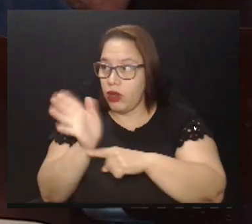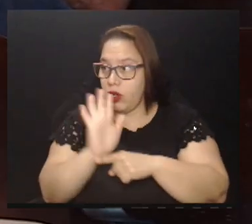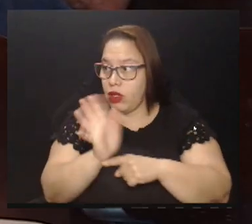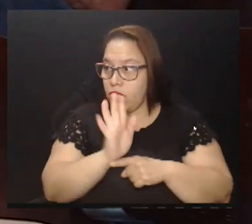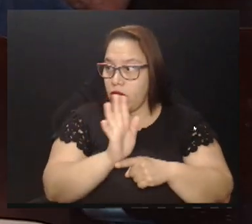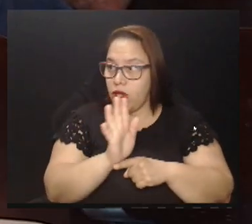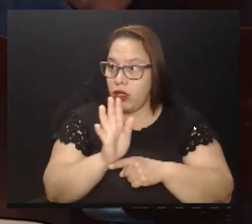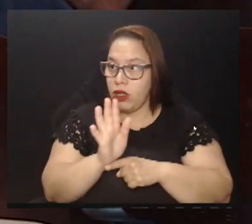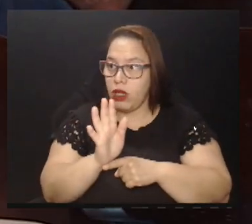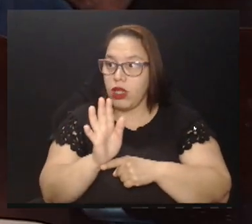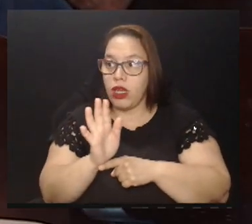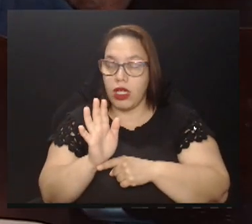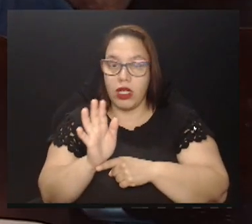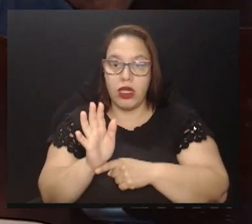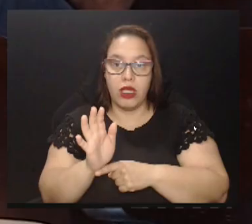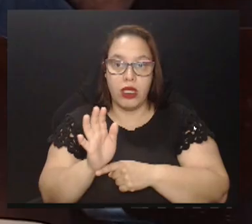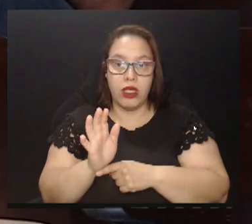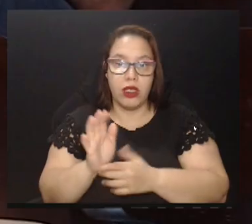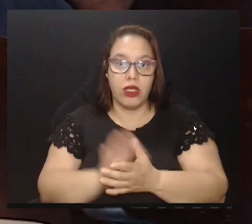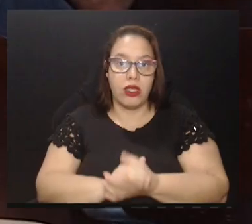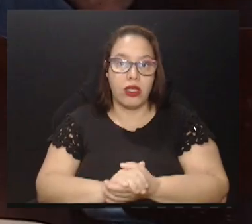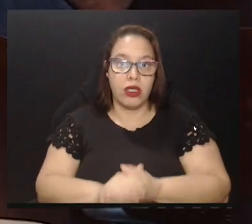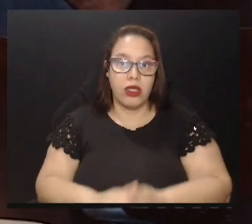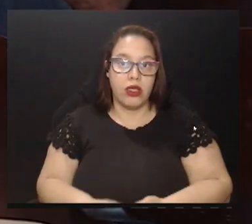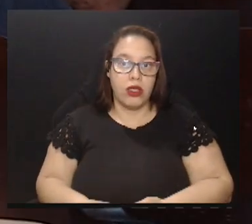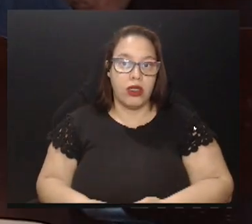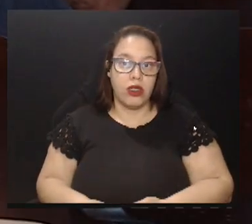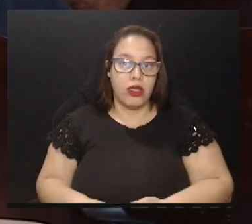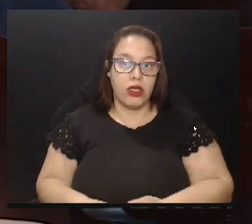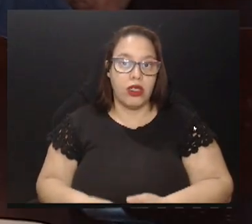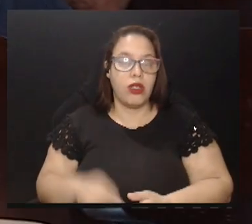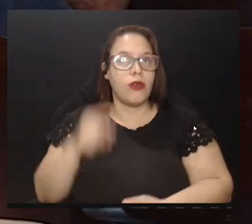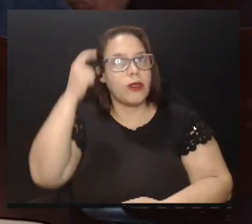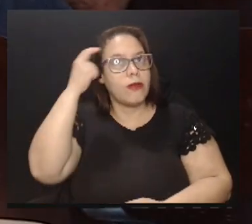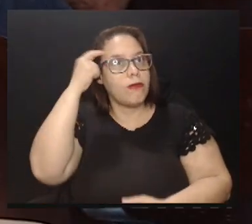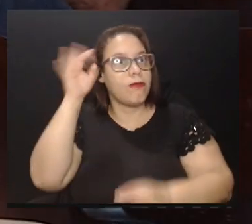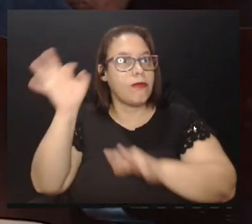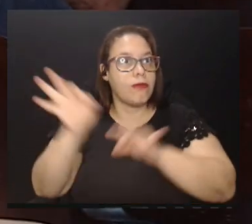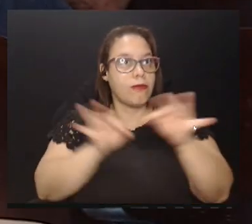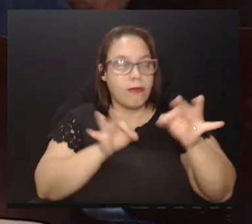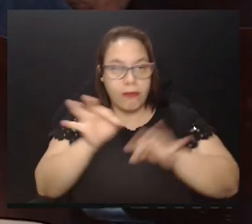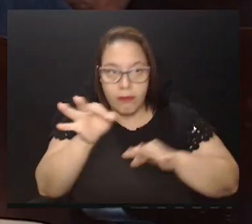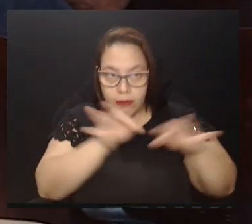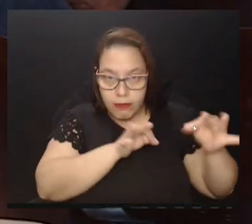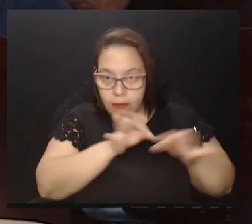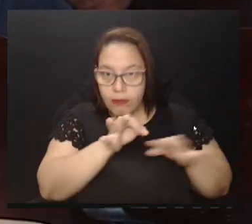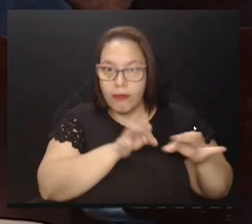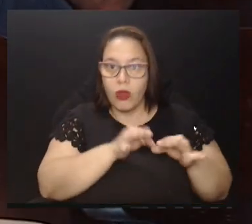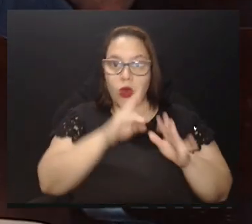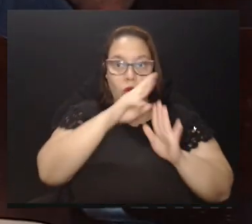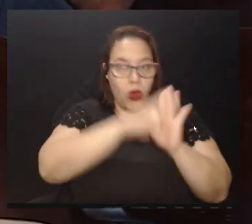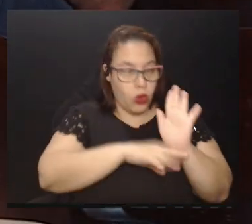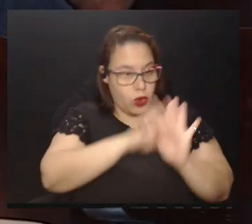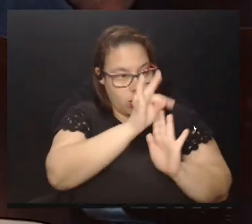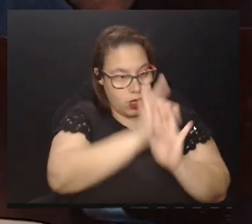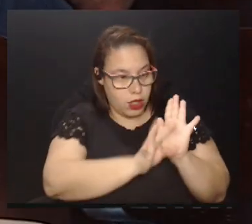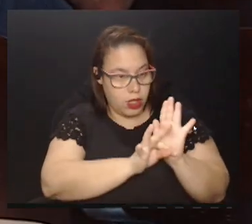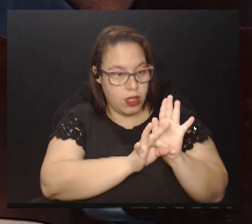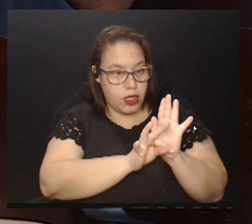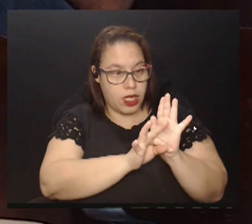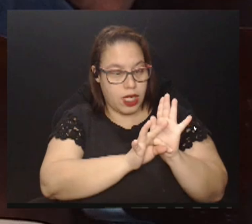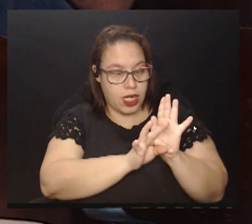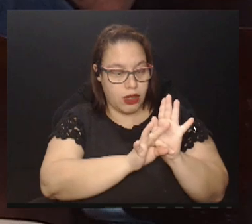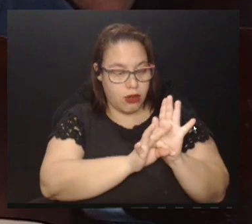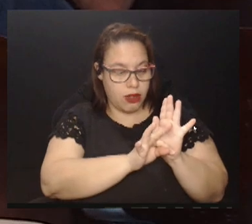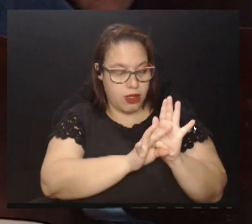engenharia, porque você tem que planejar o roteiro, né? Depois, o que você tem que fazer? Você